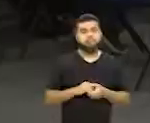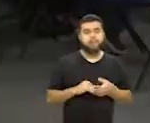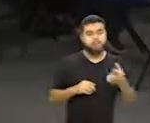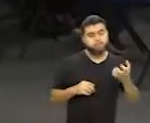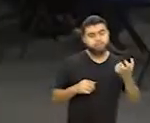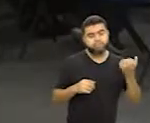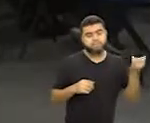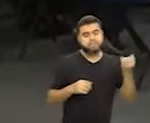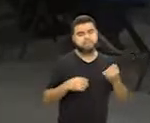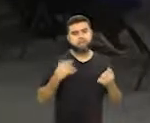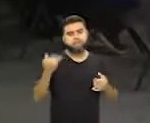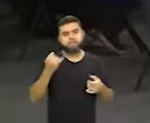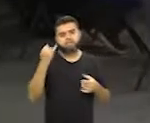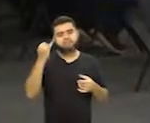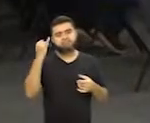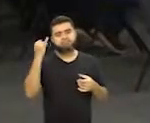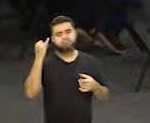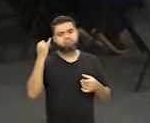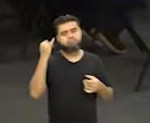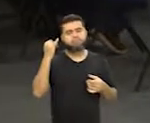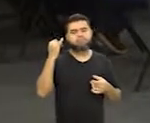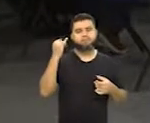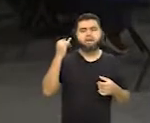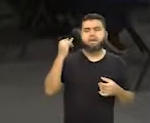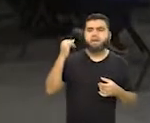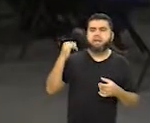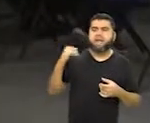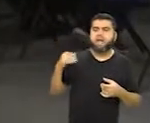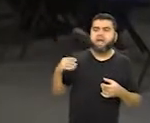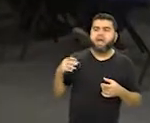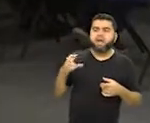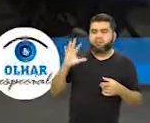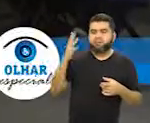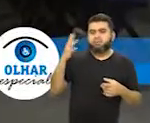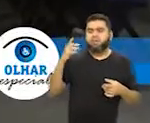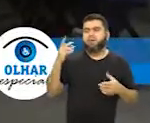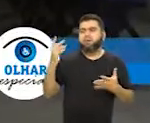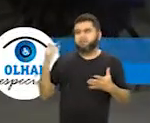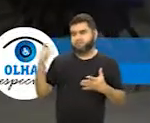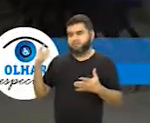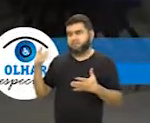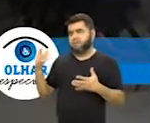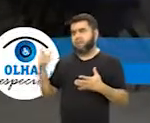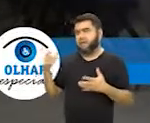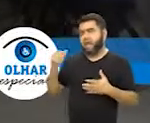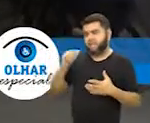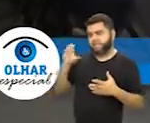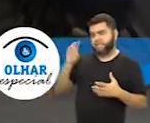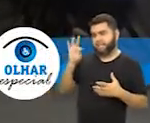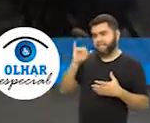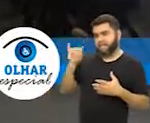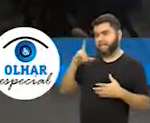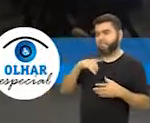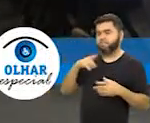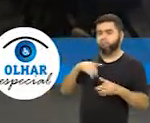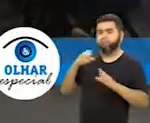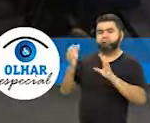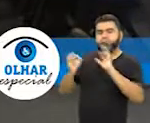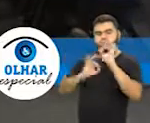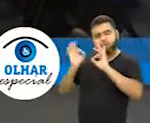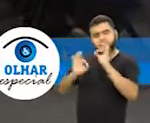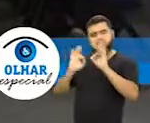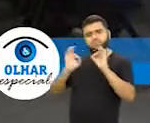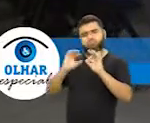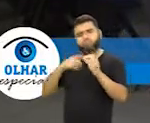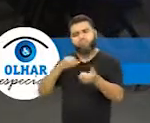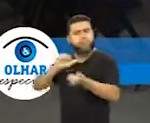Eu queria que você falasse aí a importância deste evento, né? É fundamental, Maristela, a SDTI, através do Programa de